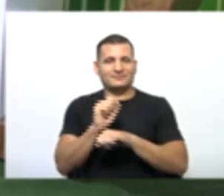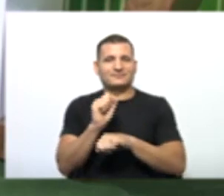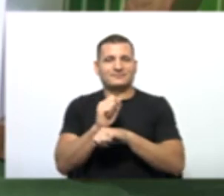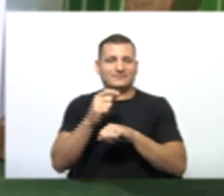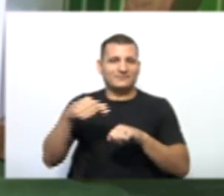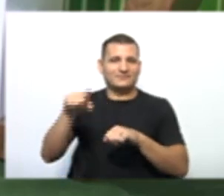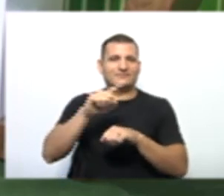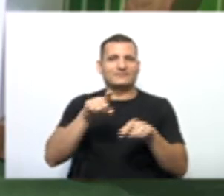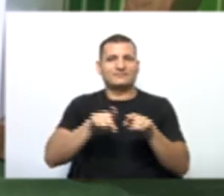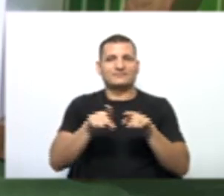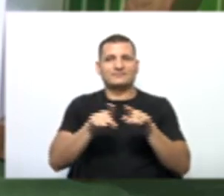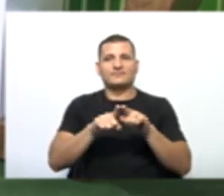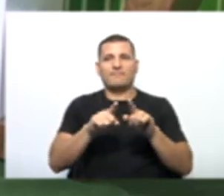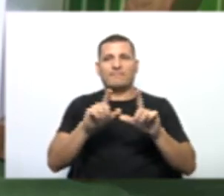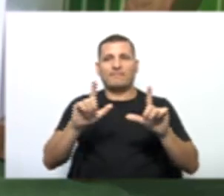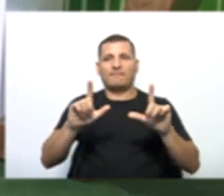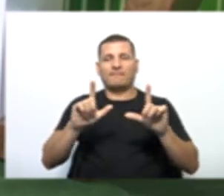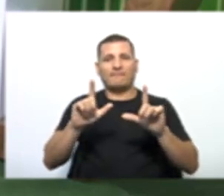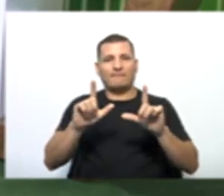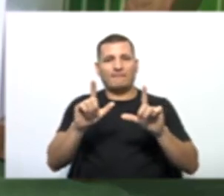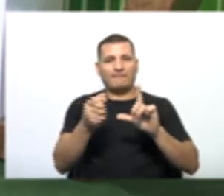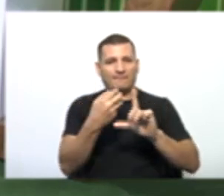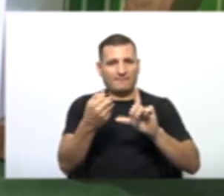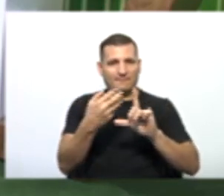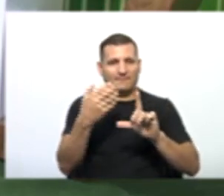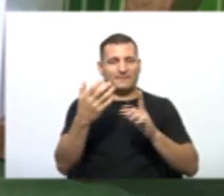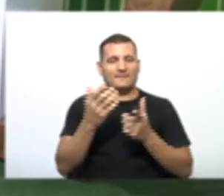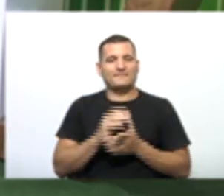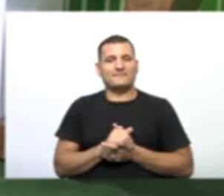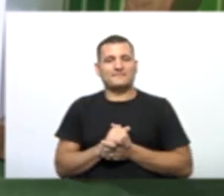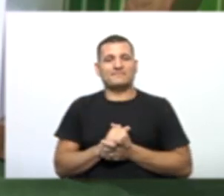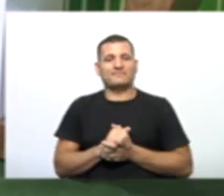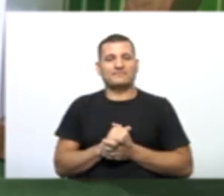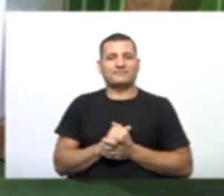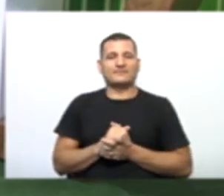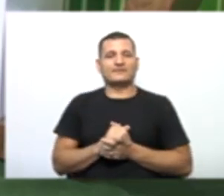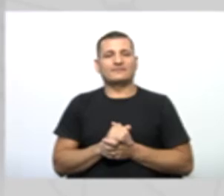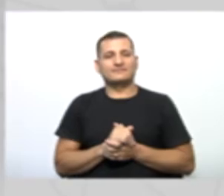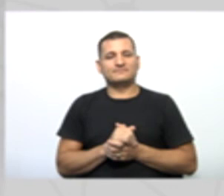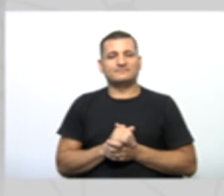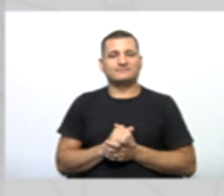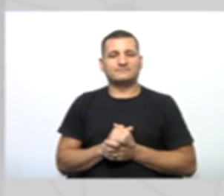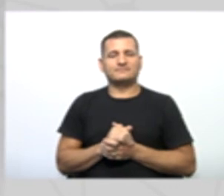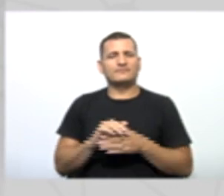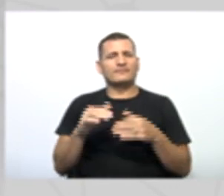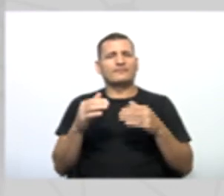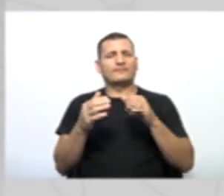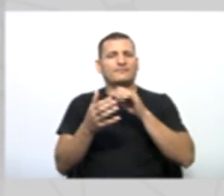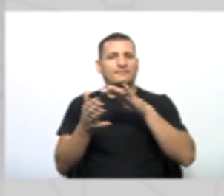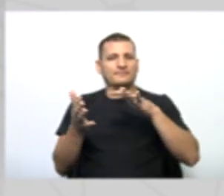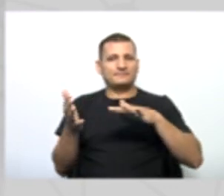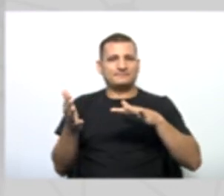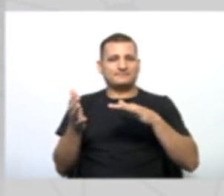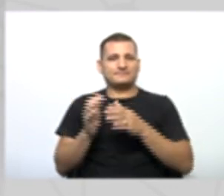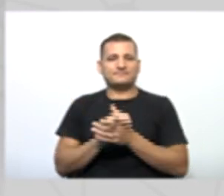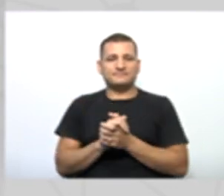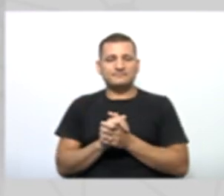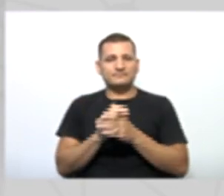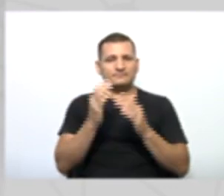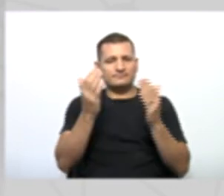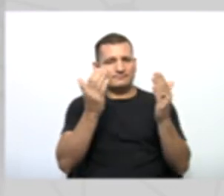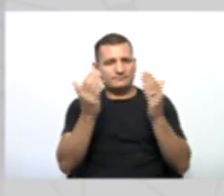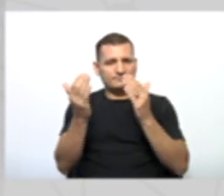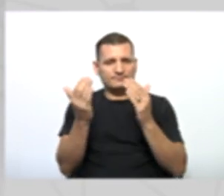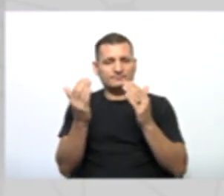vocês também aqui no chat. E vamos seguir agora com a nossa atividade de sala. Qual era a nossa atividade? Analise as